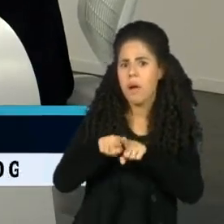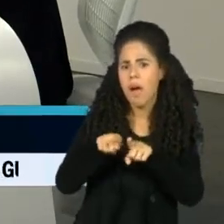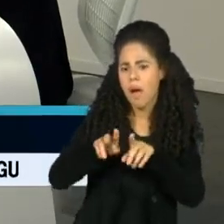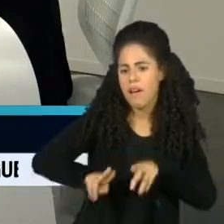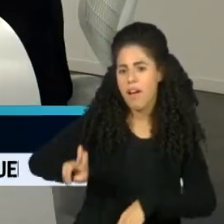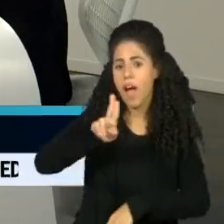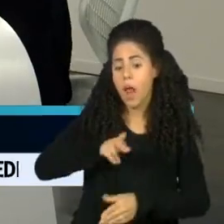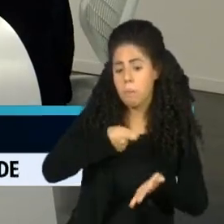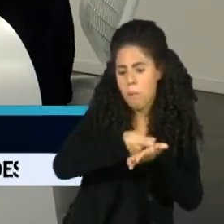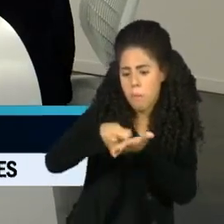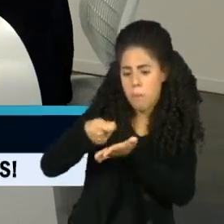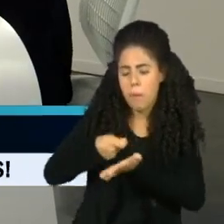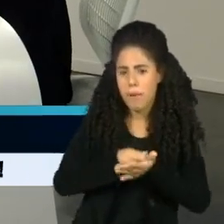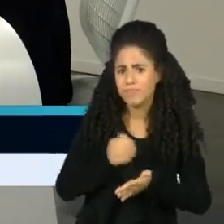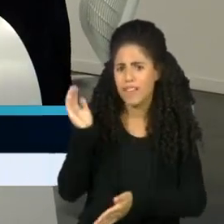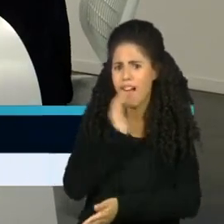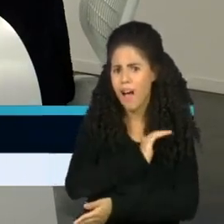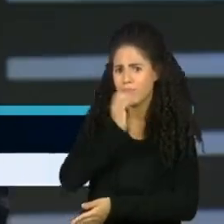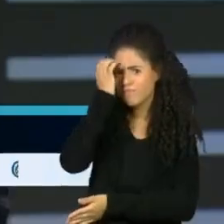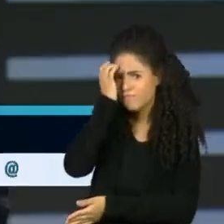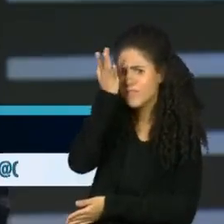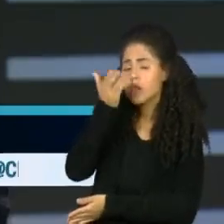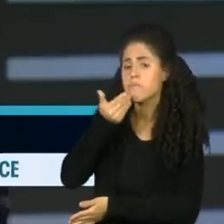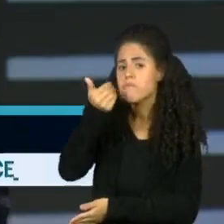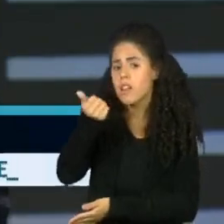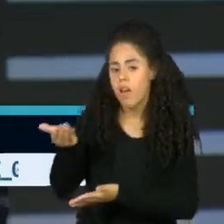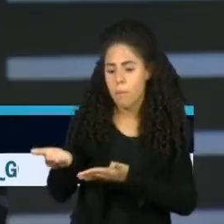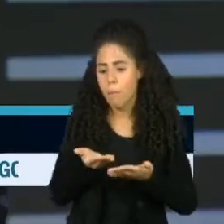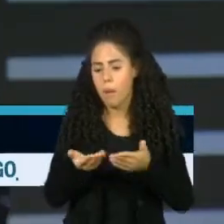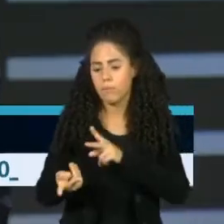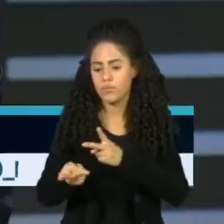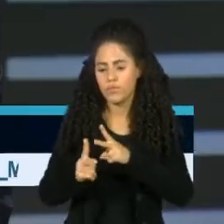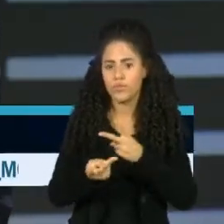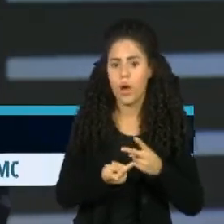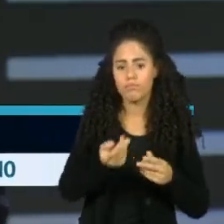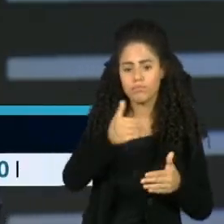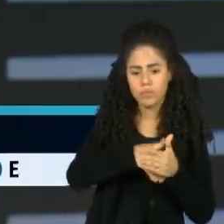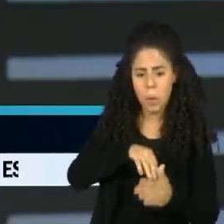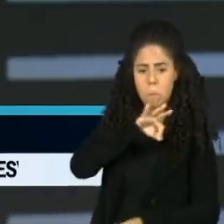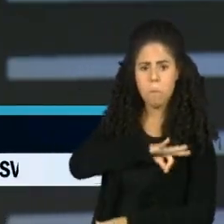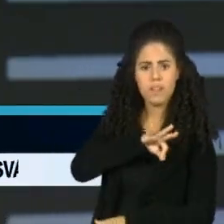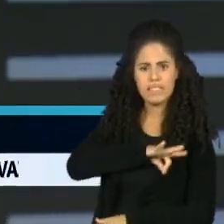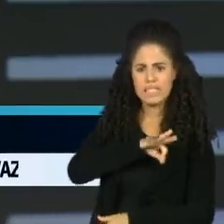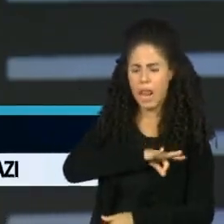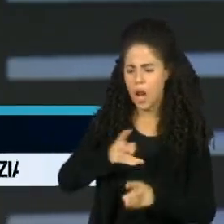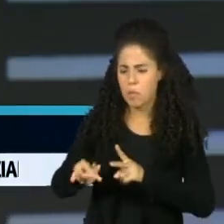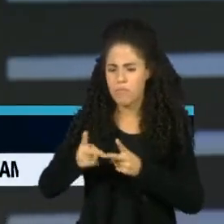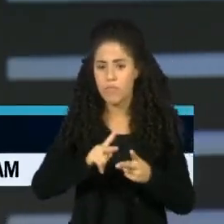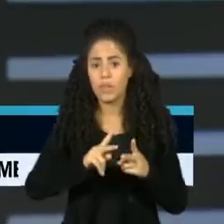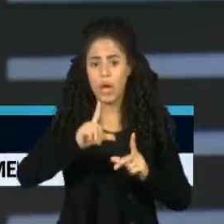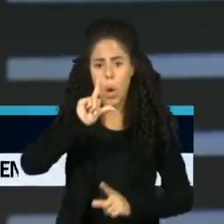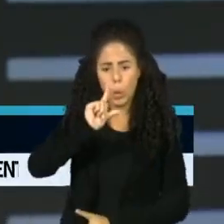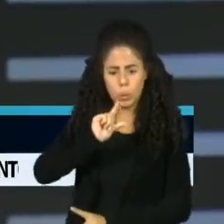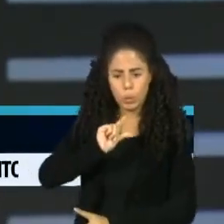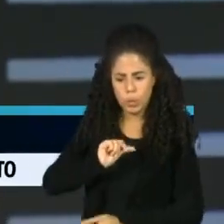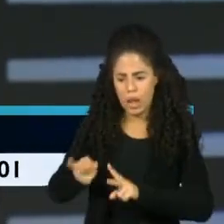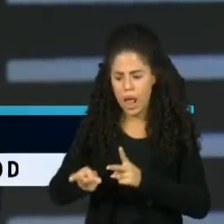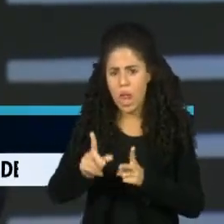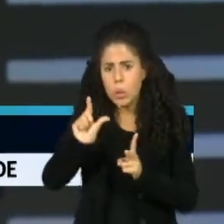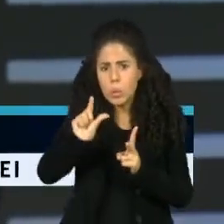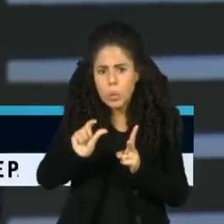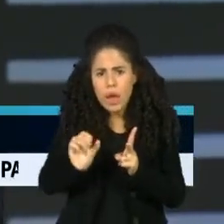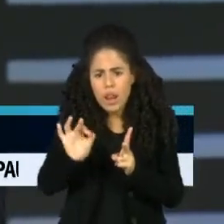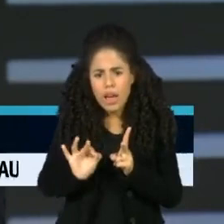o pagamento fica muito mais fácil a receber, a fazer transações, o custo da transação fica mais